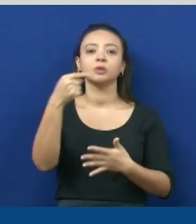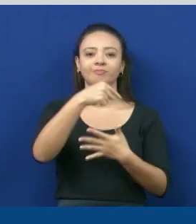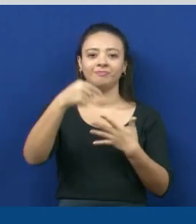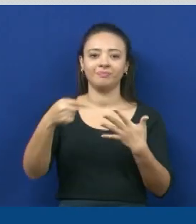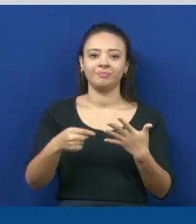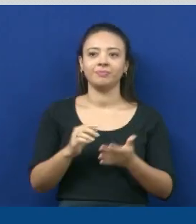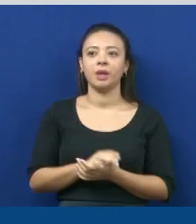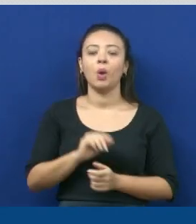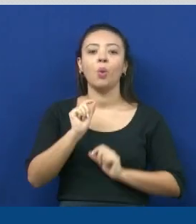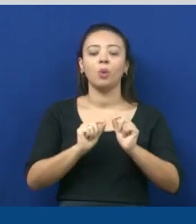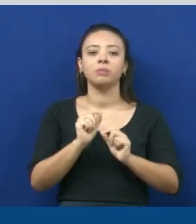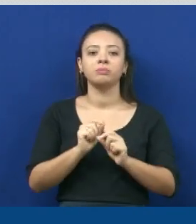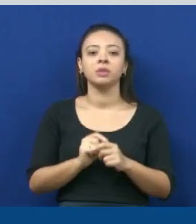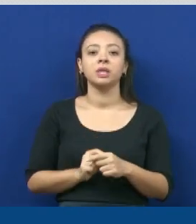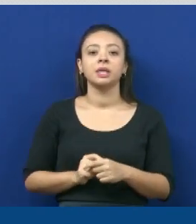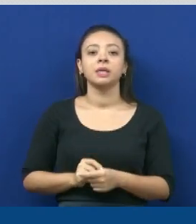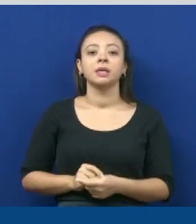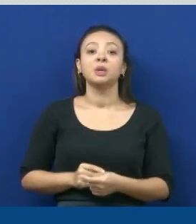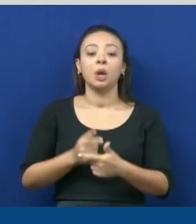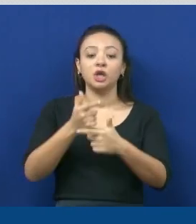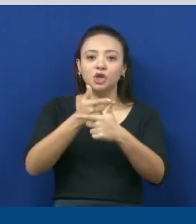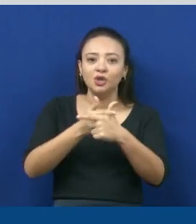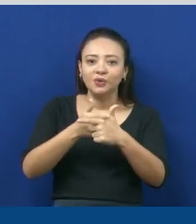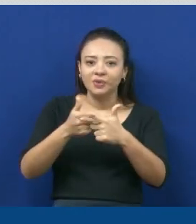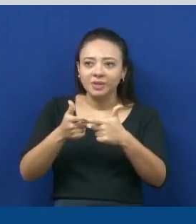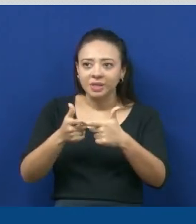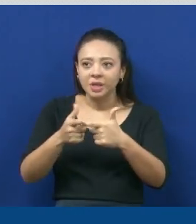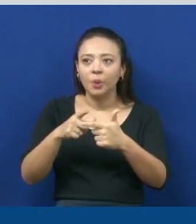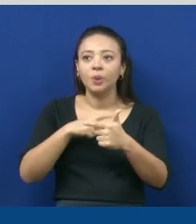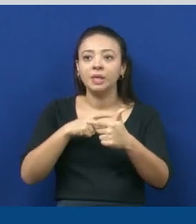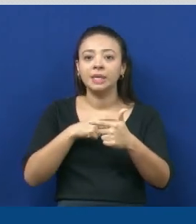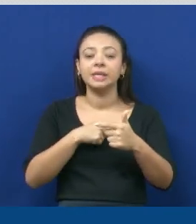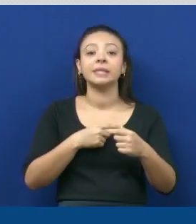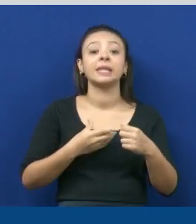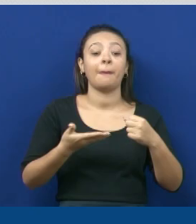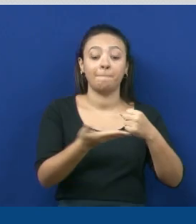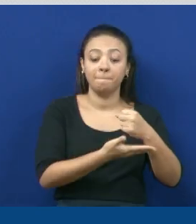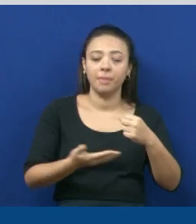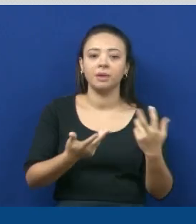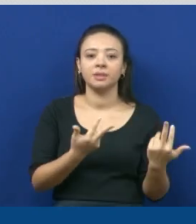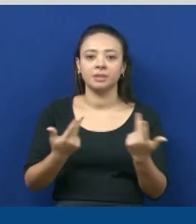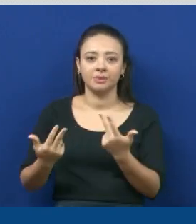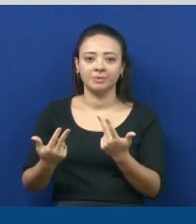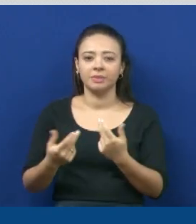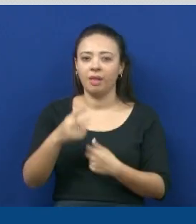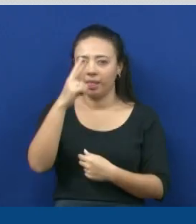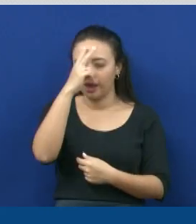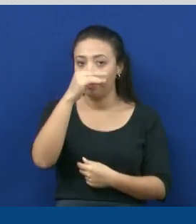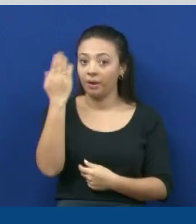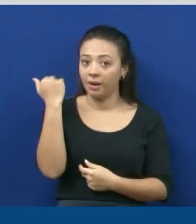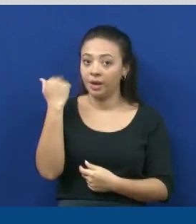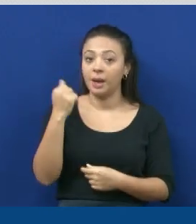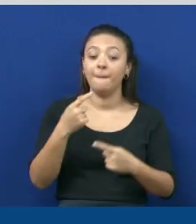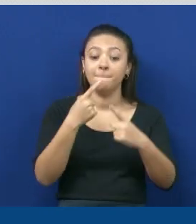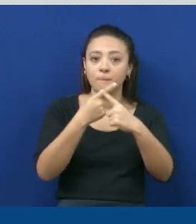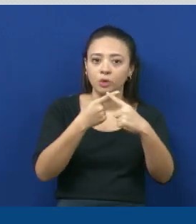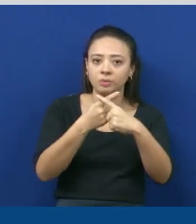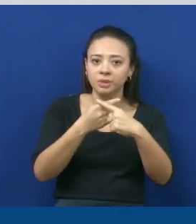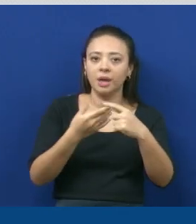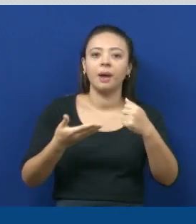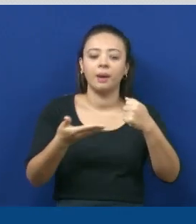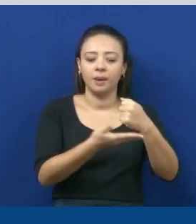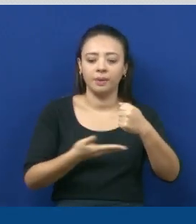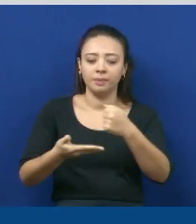propriedade é a divisão de potência de bases iguais. A primeira é a multiplicação de potência de bases iguais. A